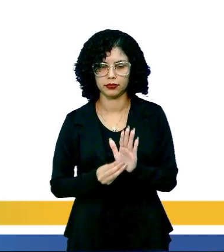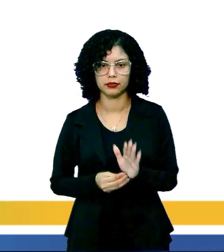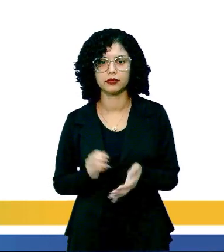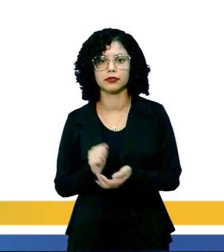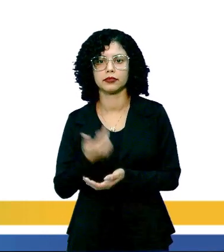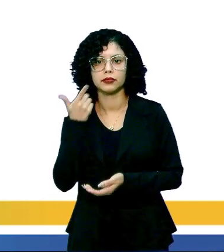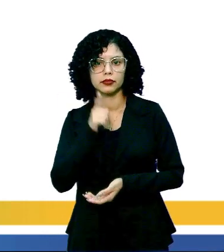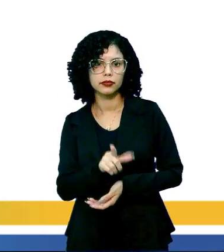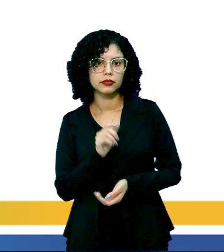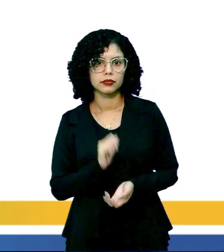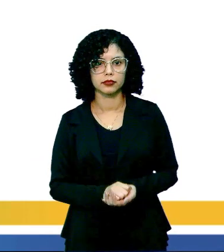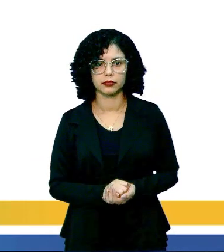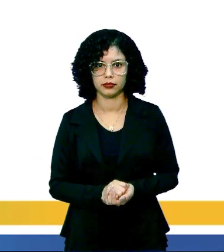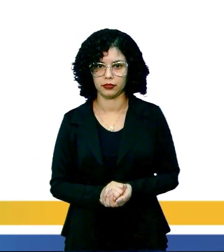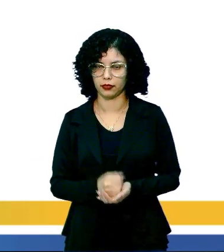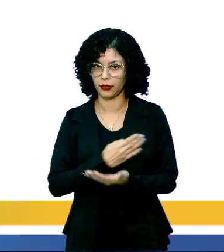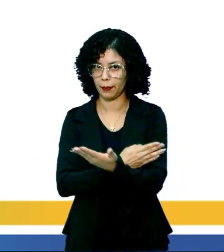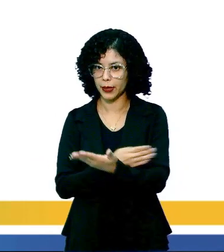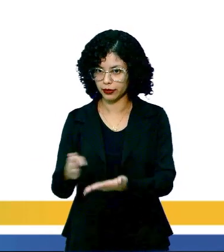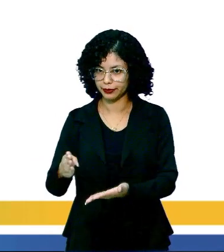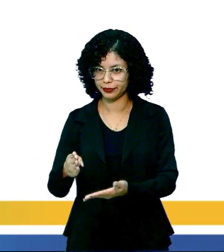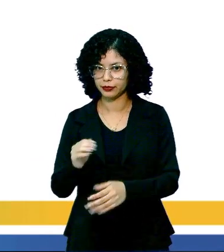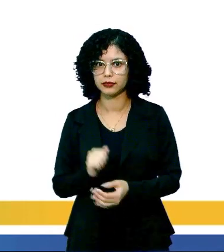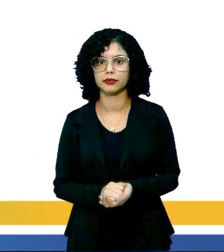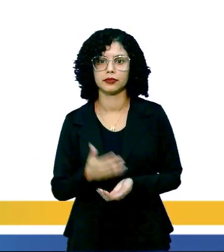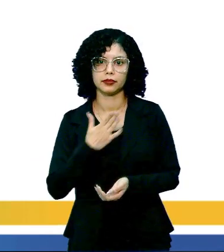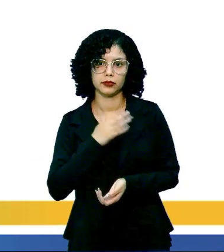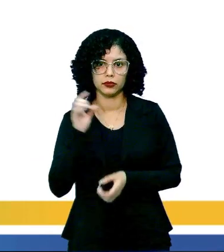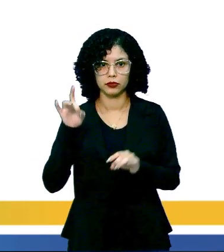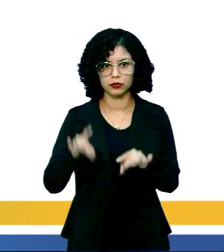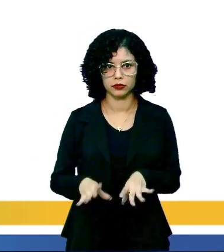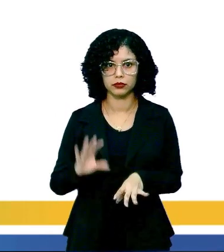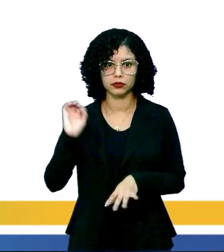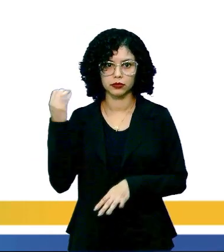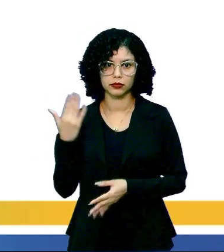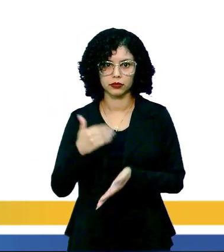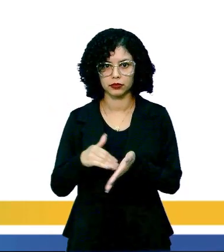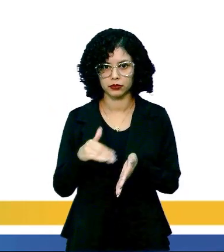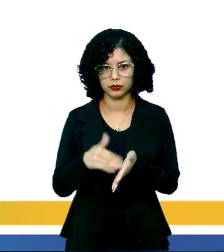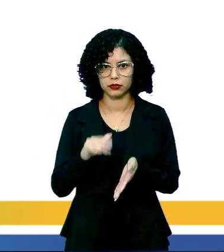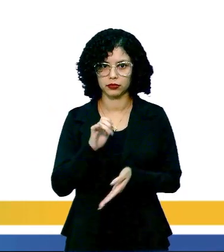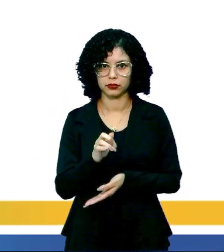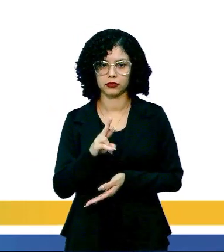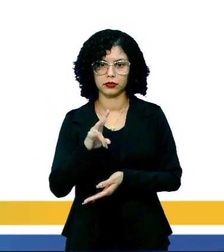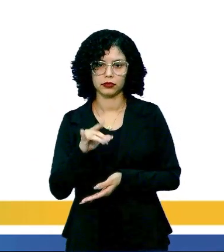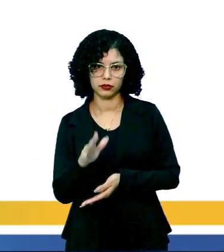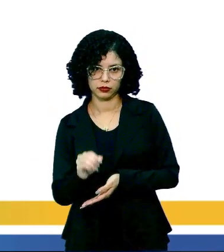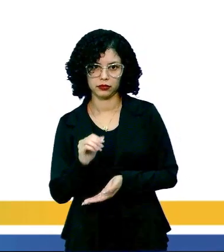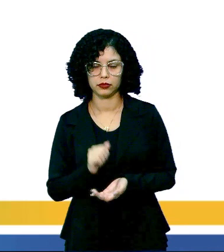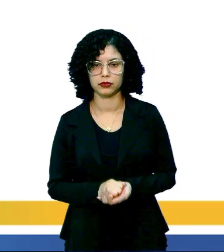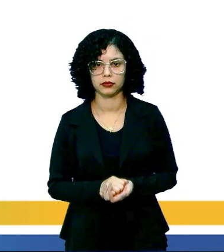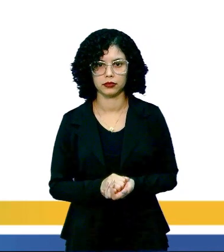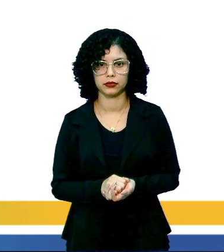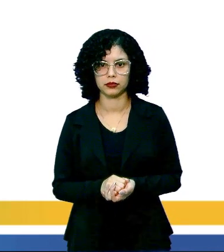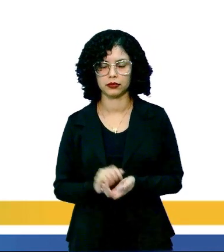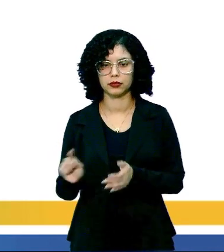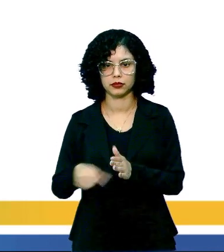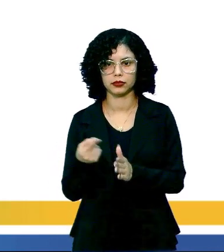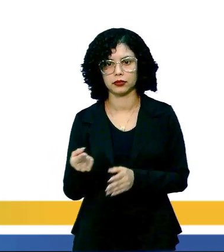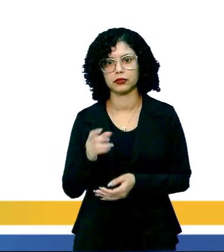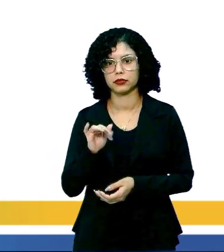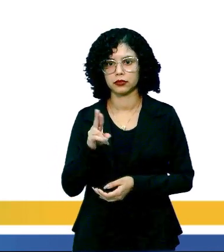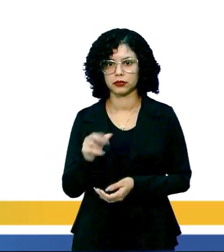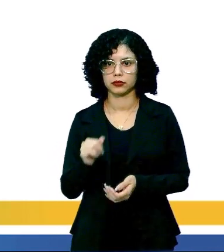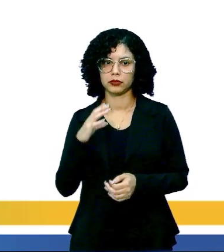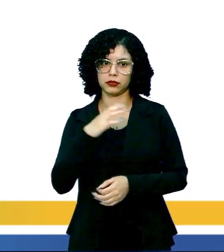ganhando. A agenda estava em branco. Meu último caso fora com a funcionária do Erótica,